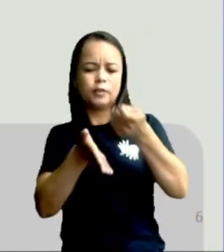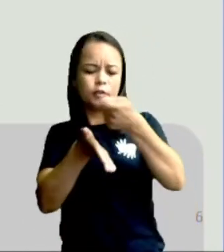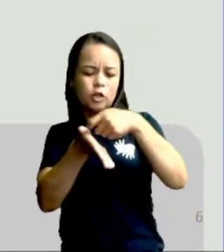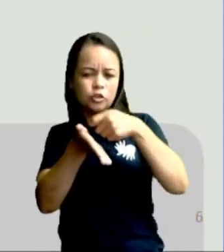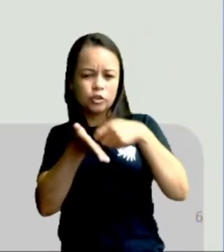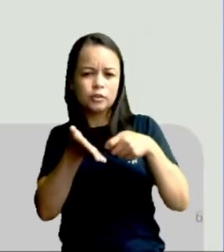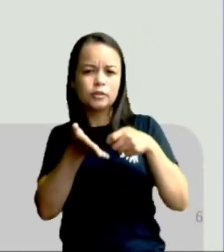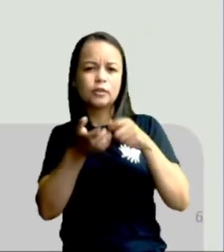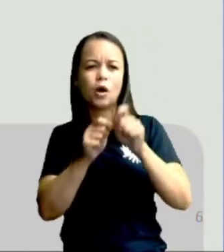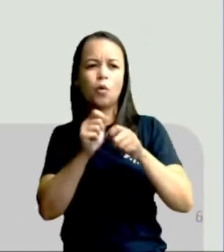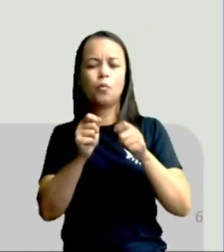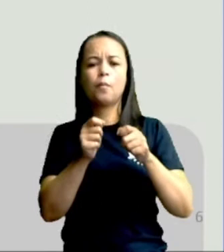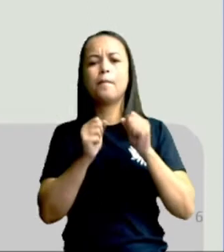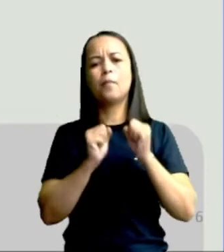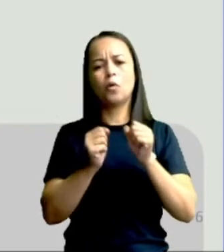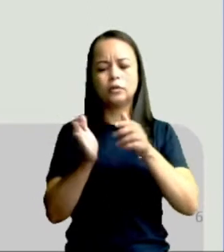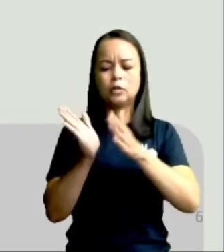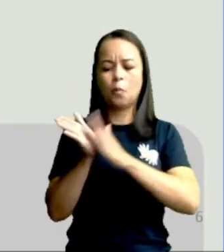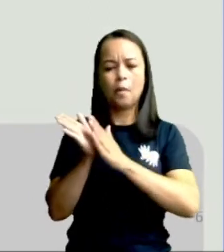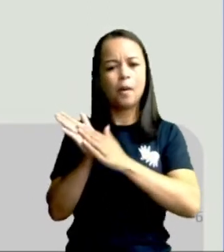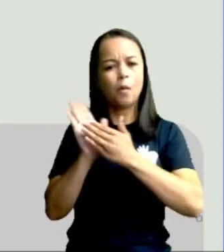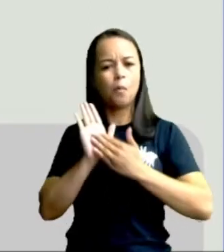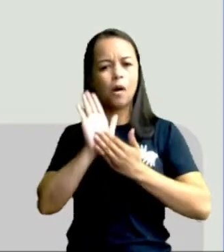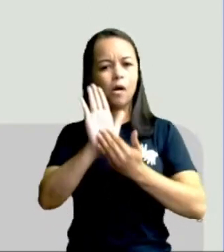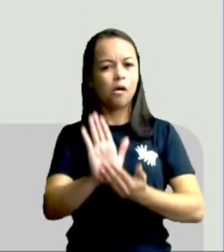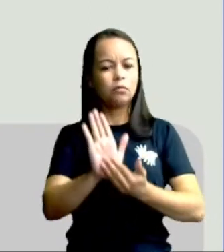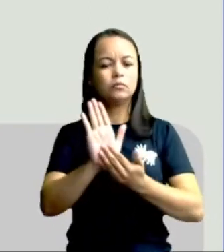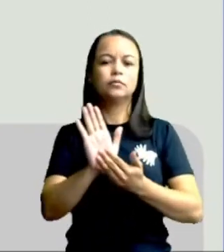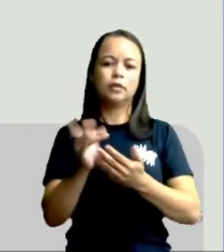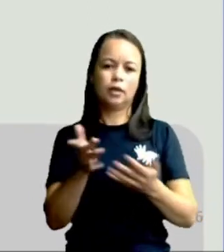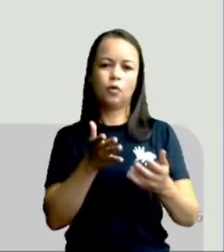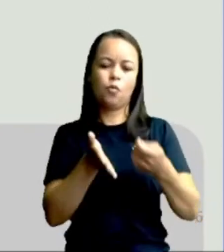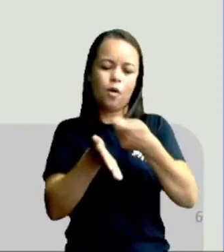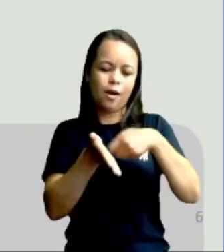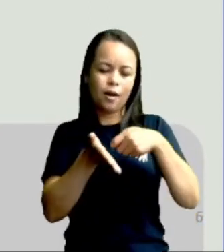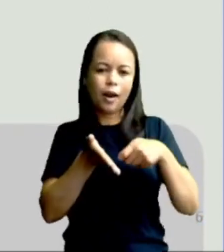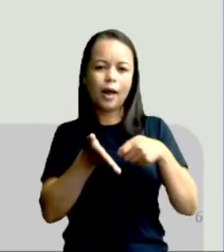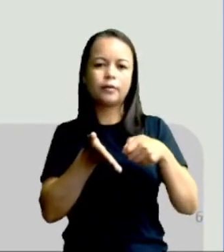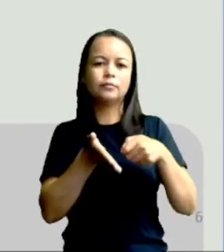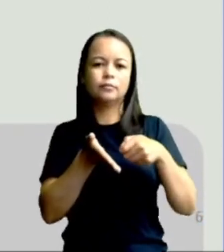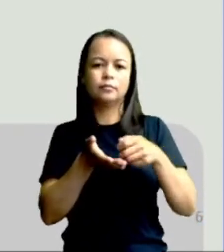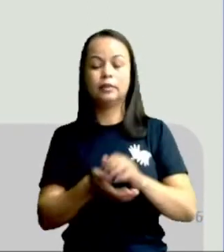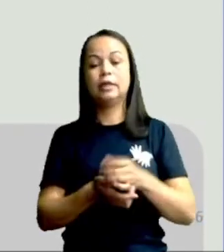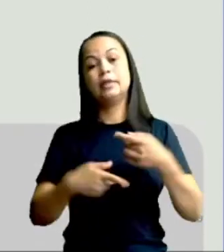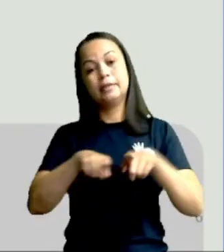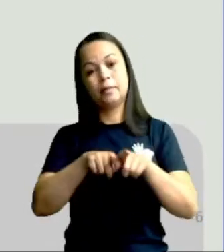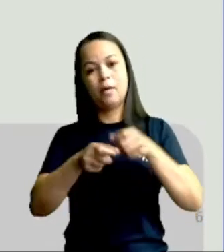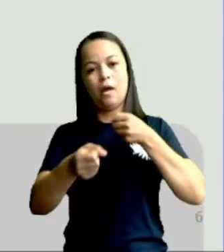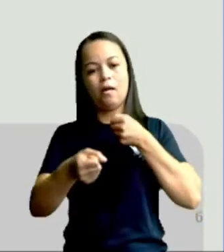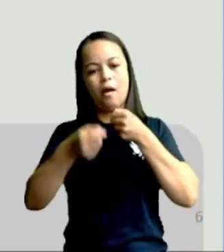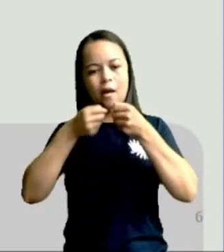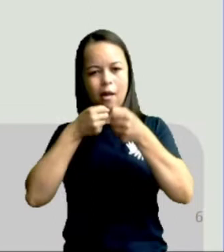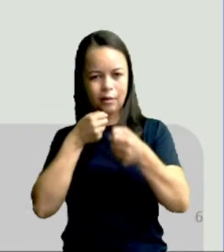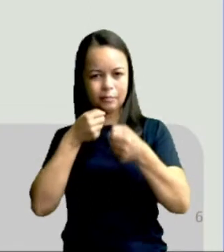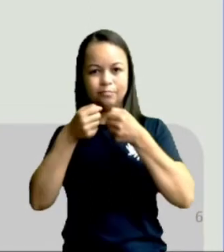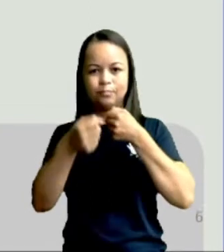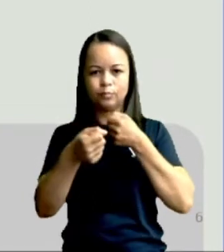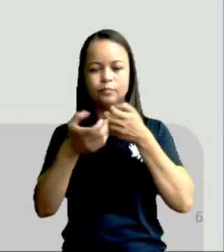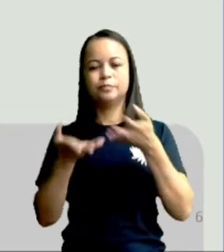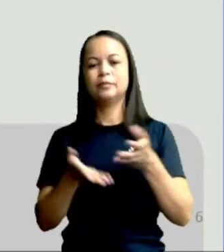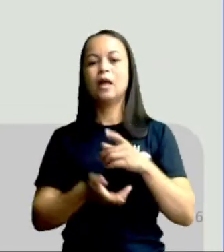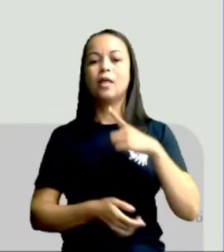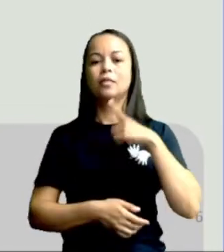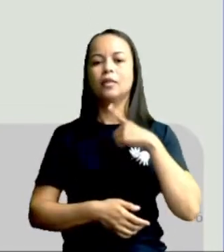cardápio, o relato descritivo e a reportagem. Também temos